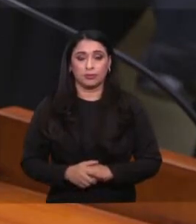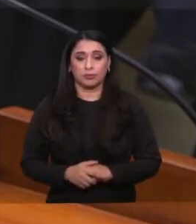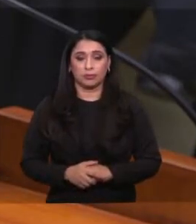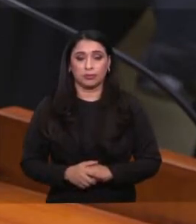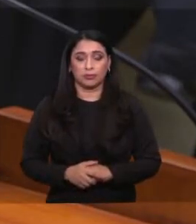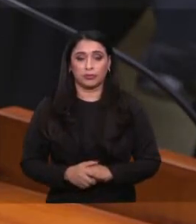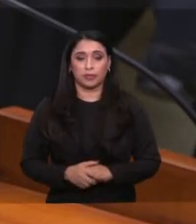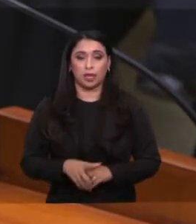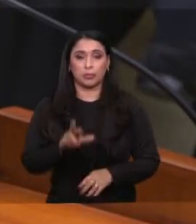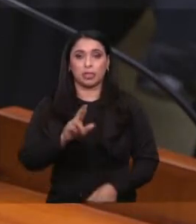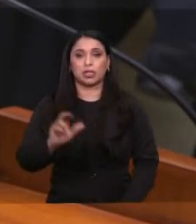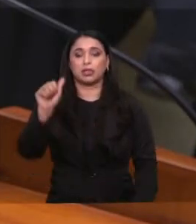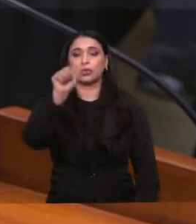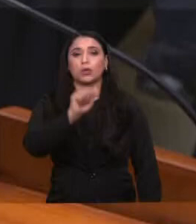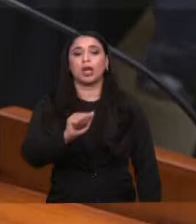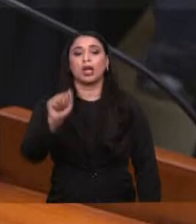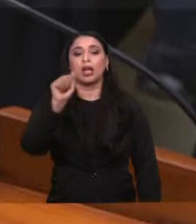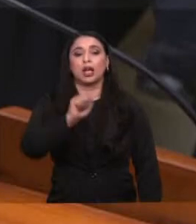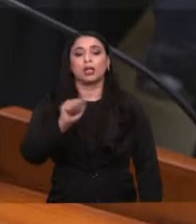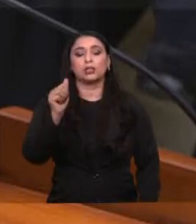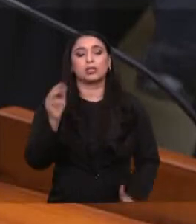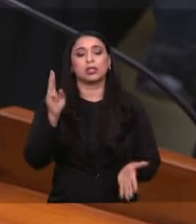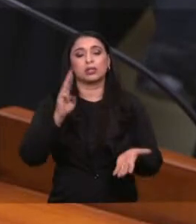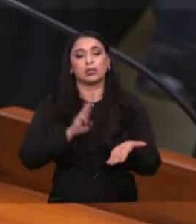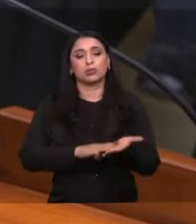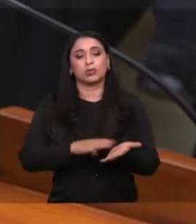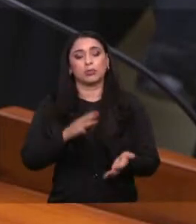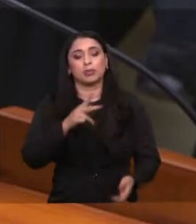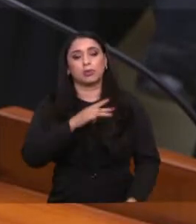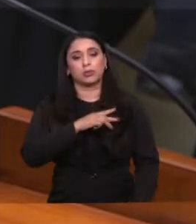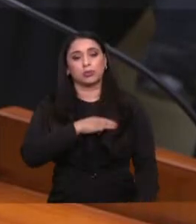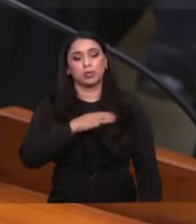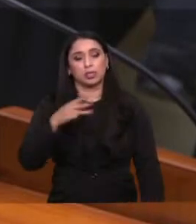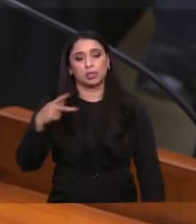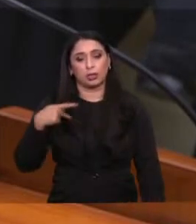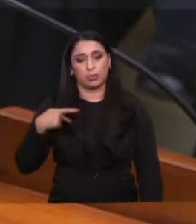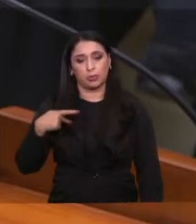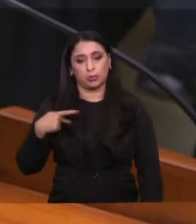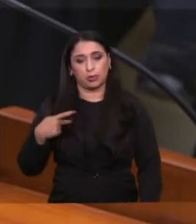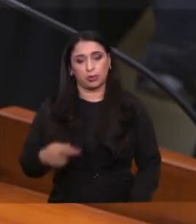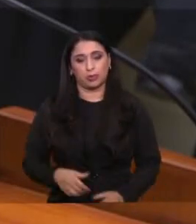pela Associação Nacional dos Membros do Ministério Público.